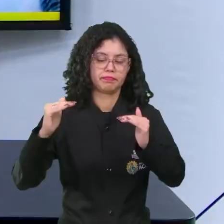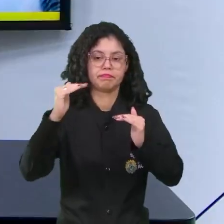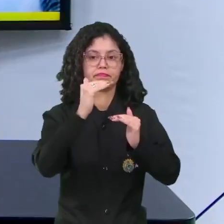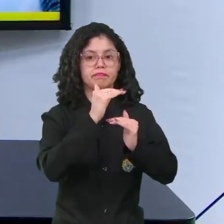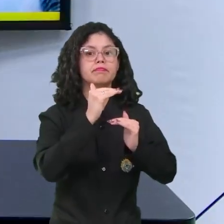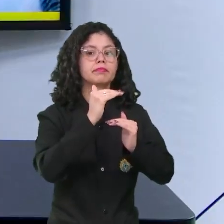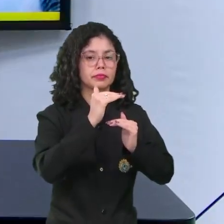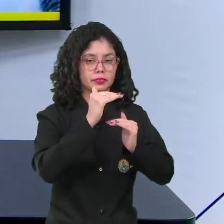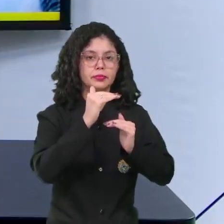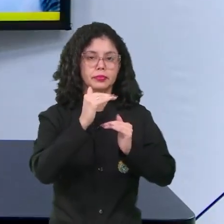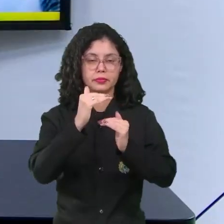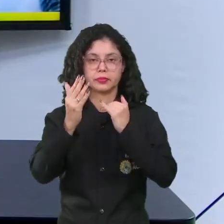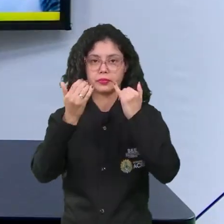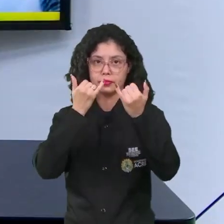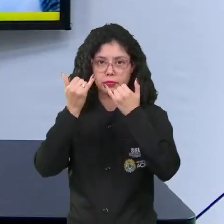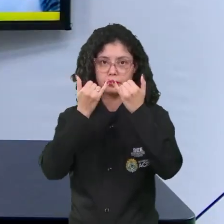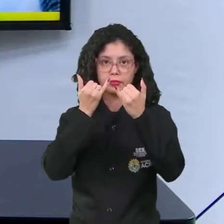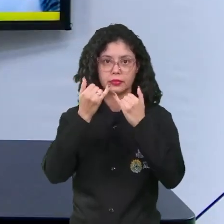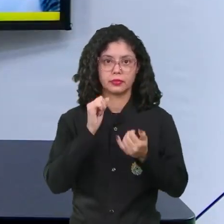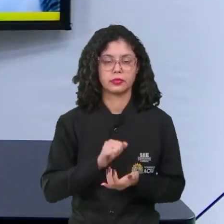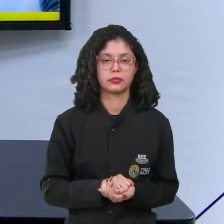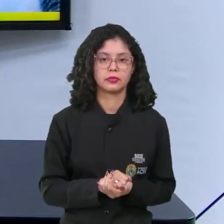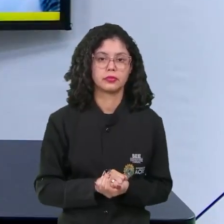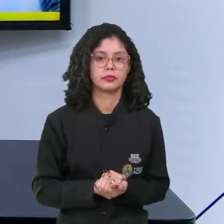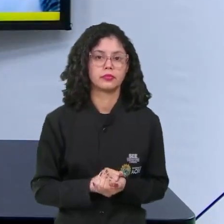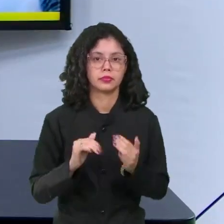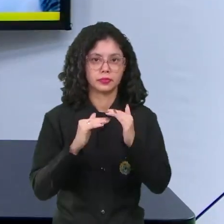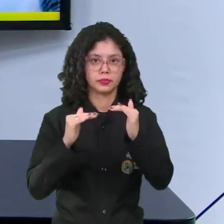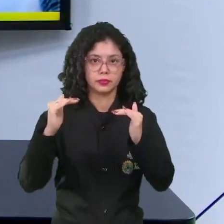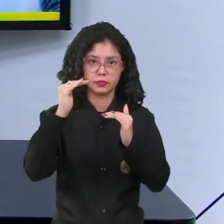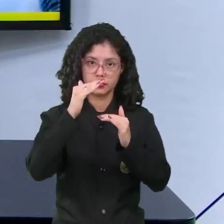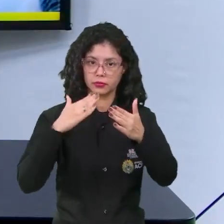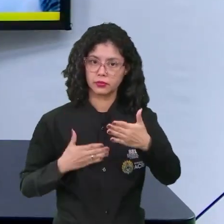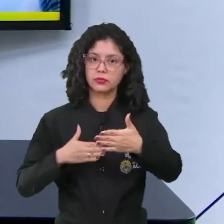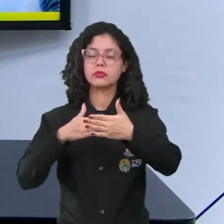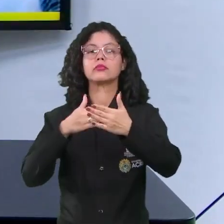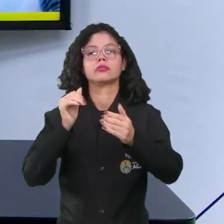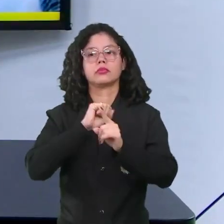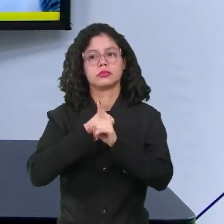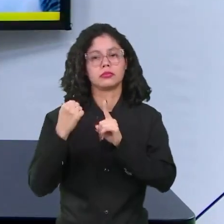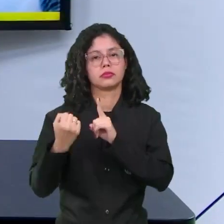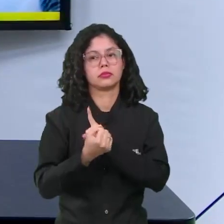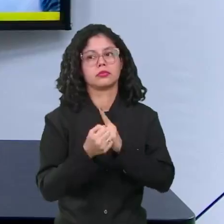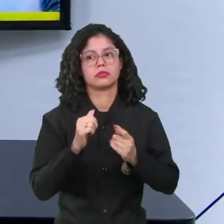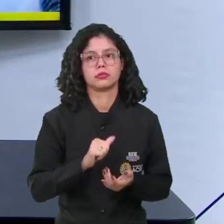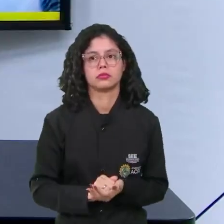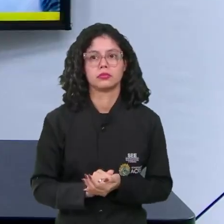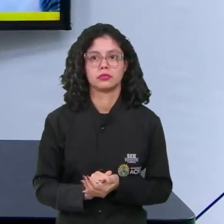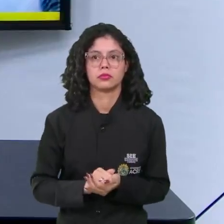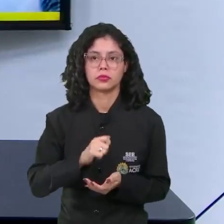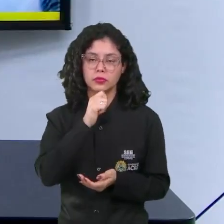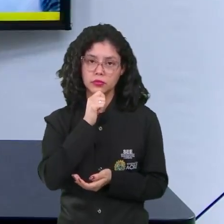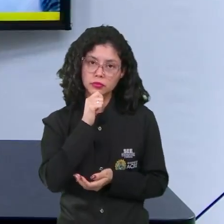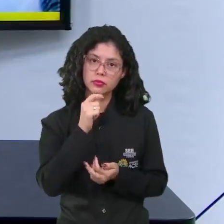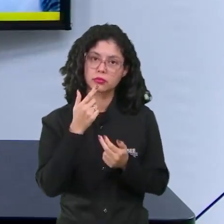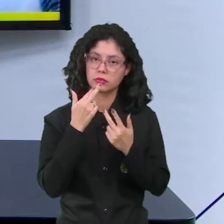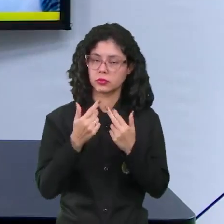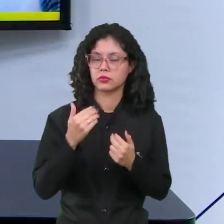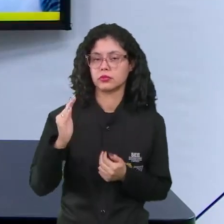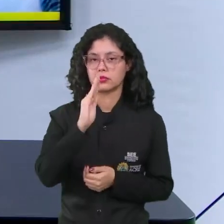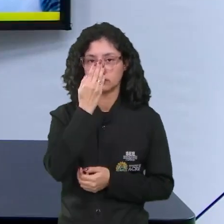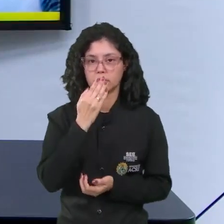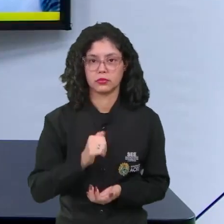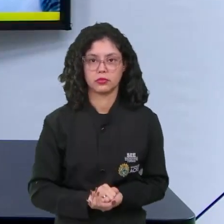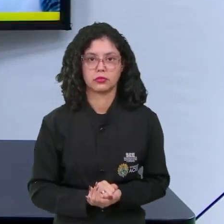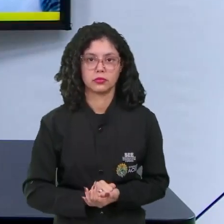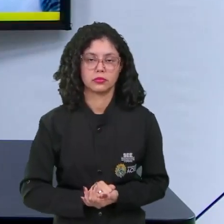relevância da informação, tá? Dessa relevância do impacto social que uma fake news tem. O que é fake